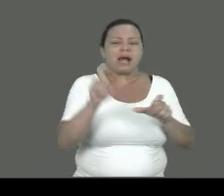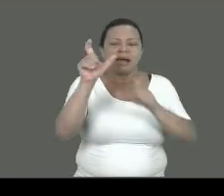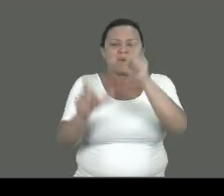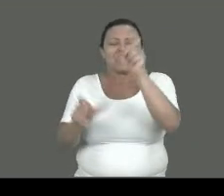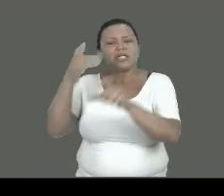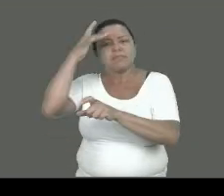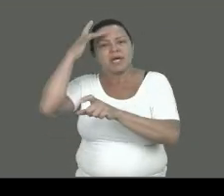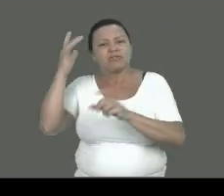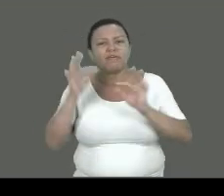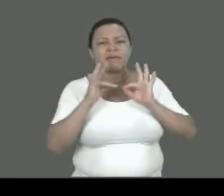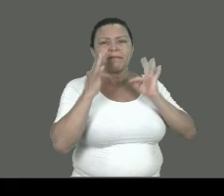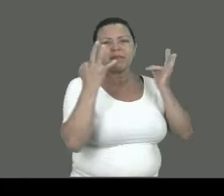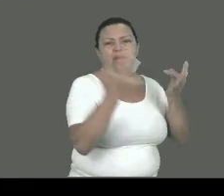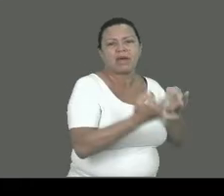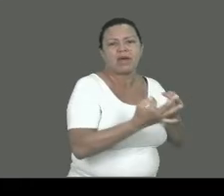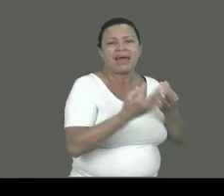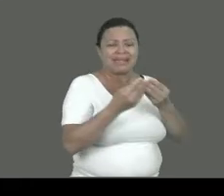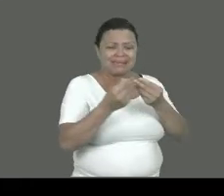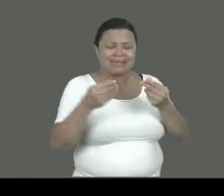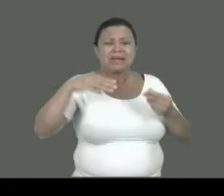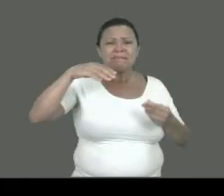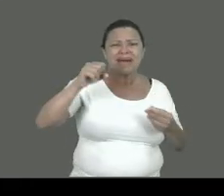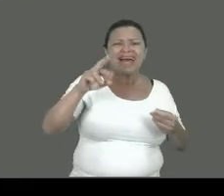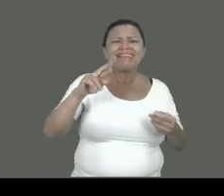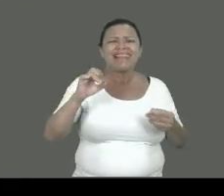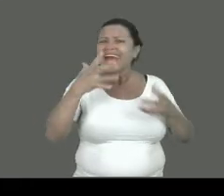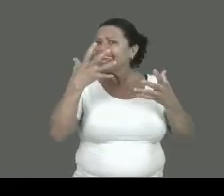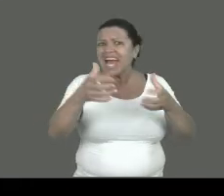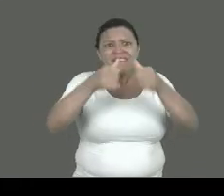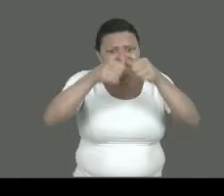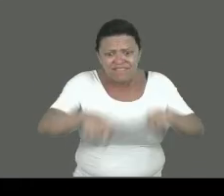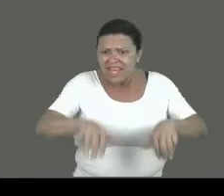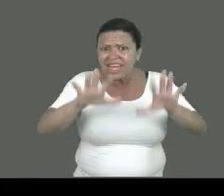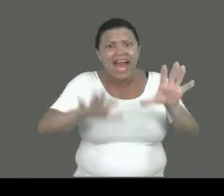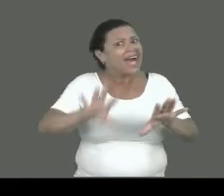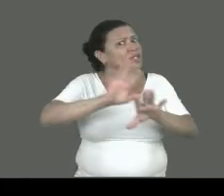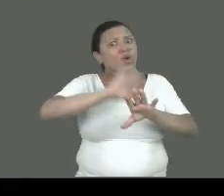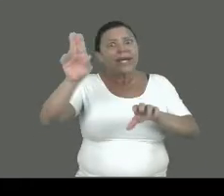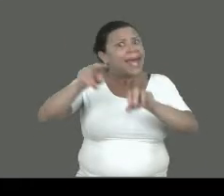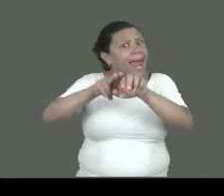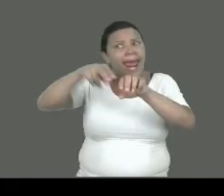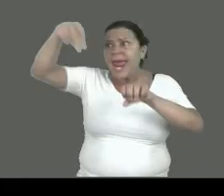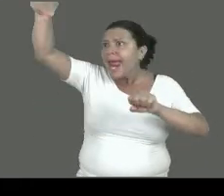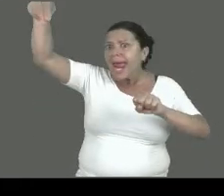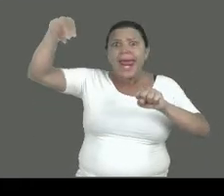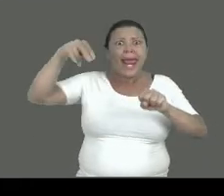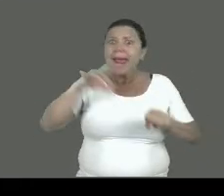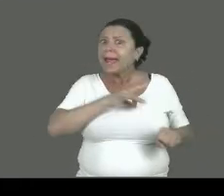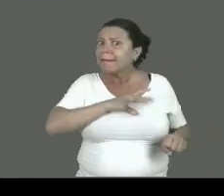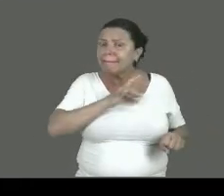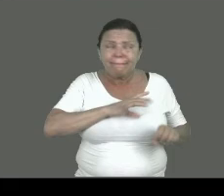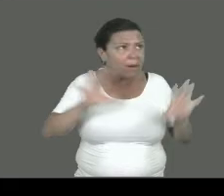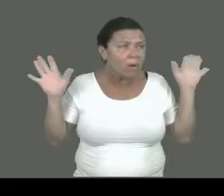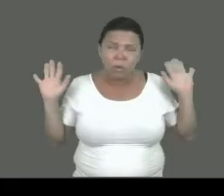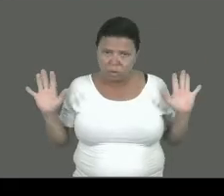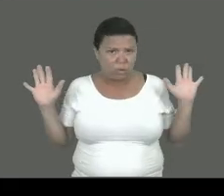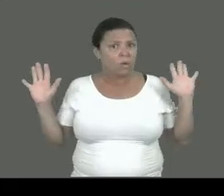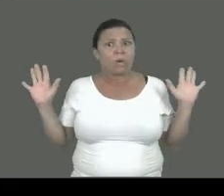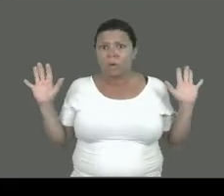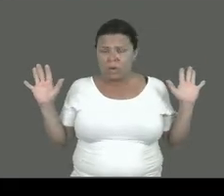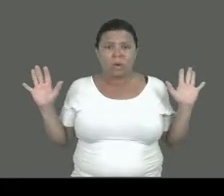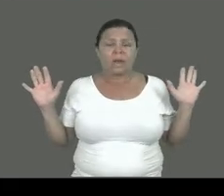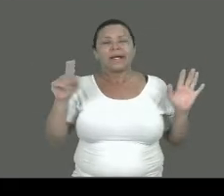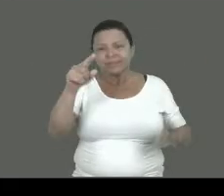bens materiais, que ele quer ficar. Ele não quer desencarnar de jeito nenhum e morre de medo de que isso aconteça. Então